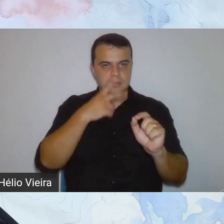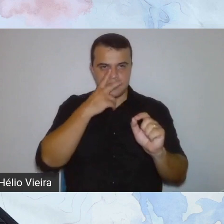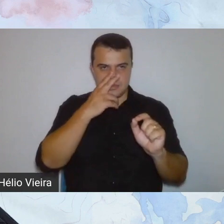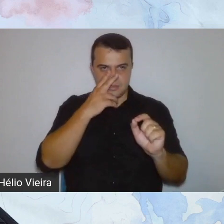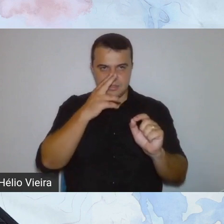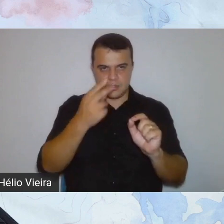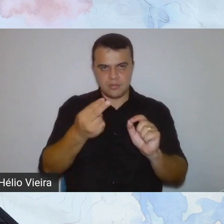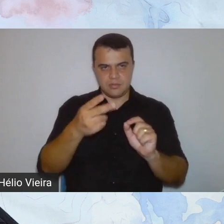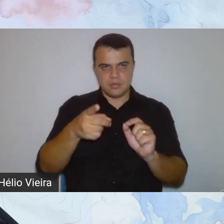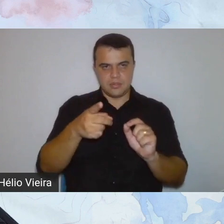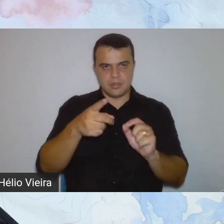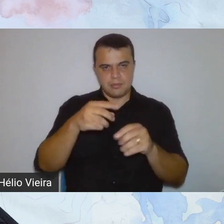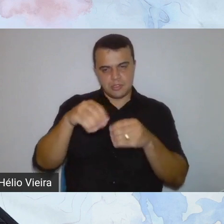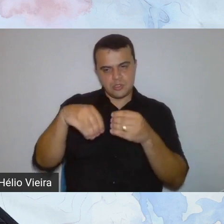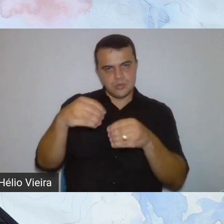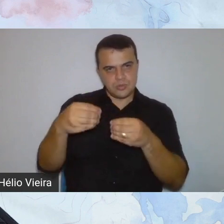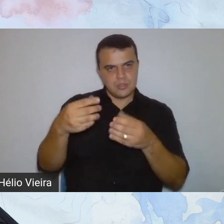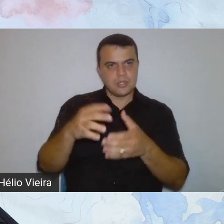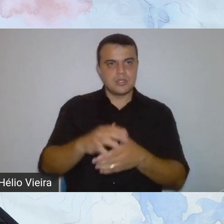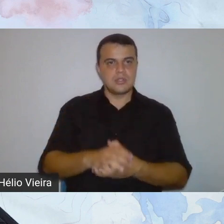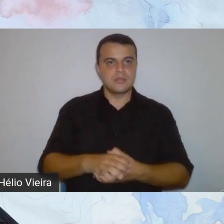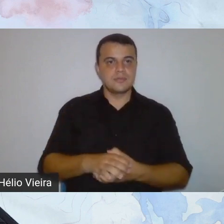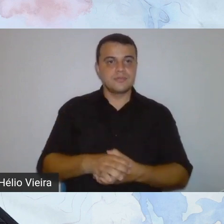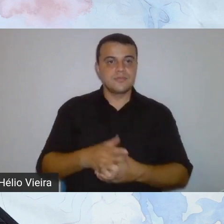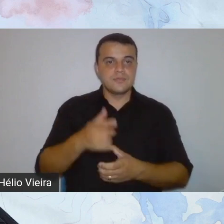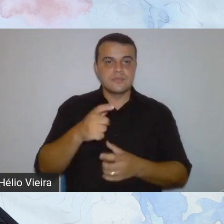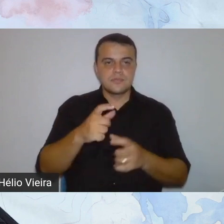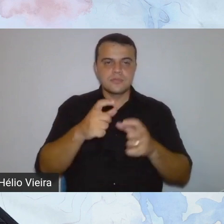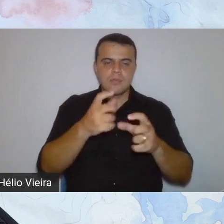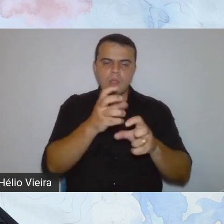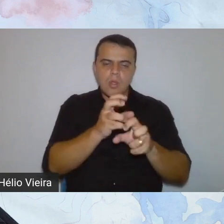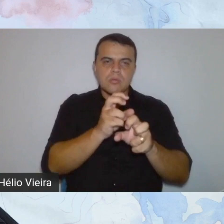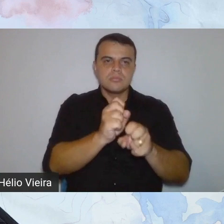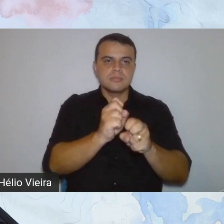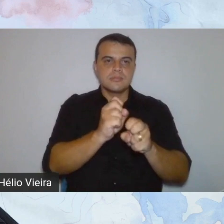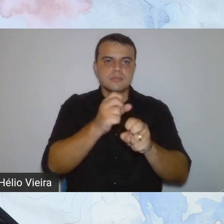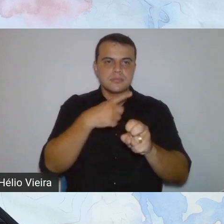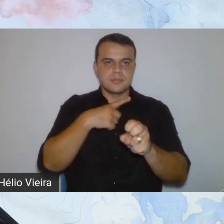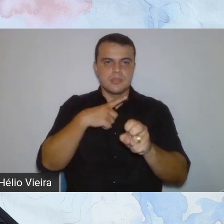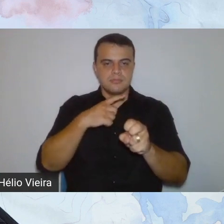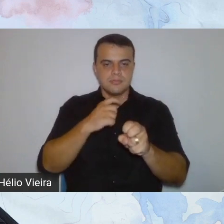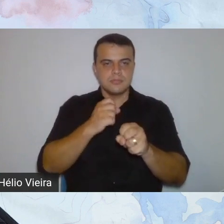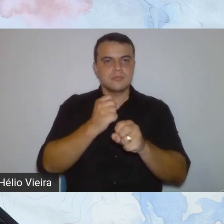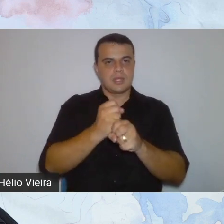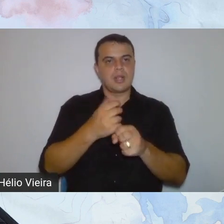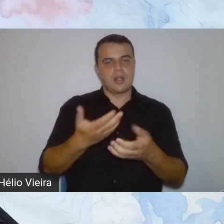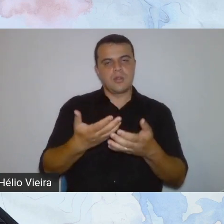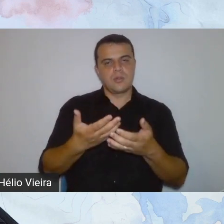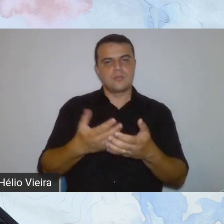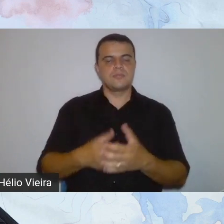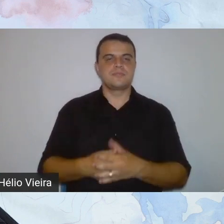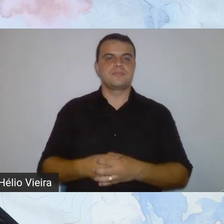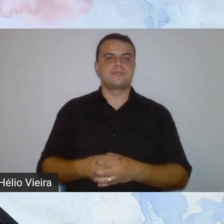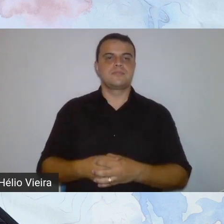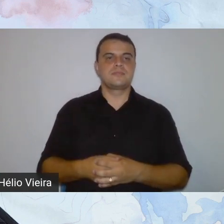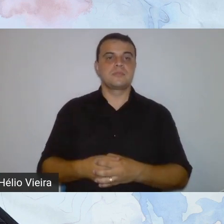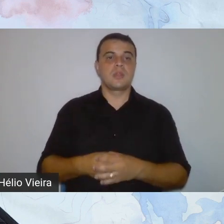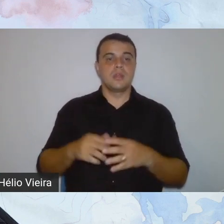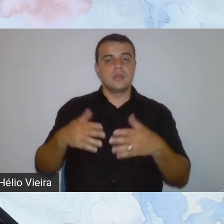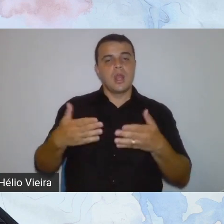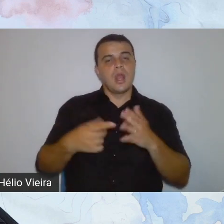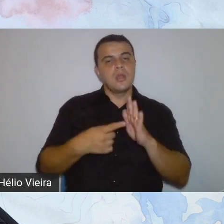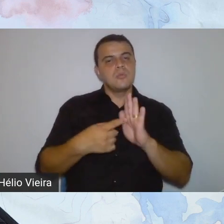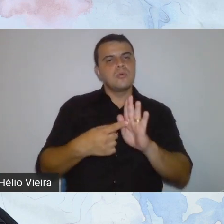aqui, ó, mais misturado, porque tava molhado. E o lugar onde tá mais seco fica mais marcado. Tudo bem? Aí, mostrei